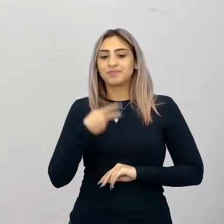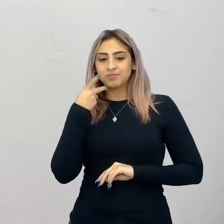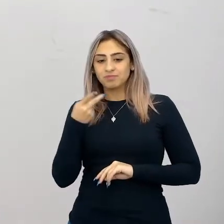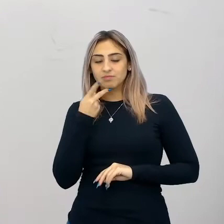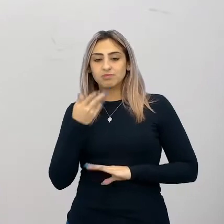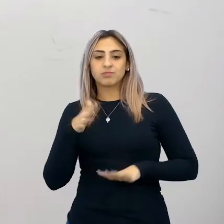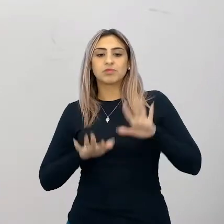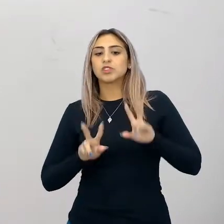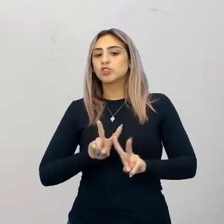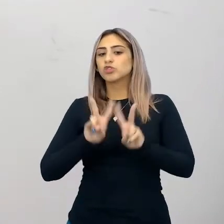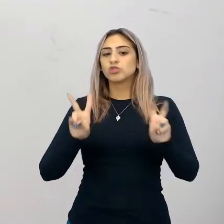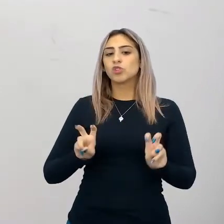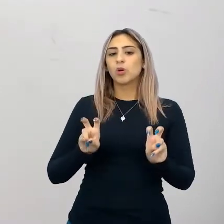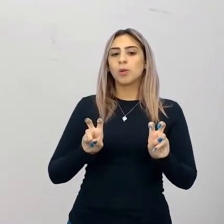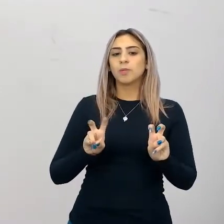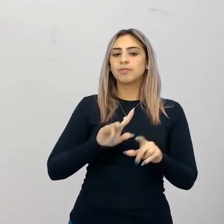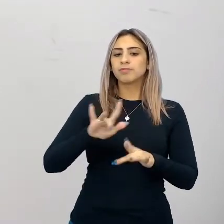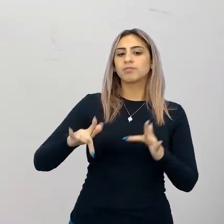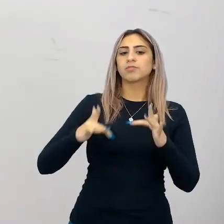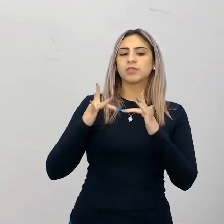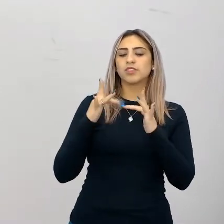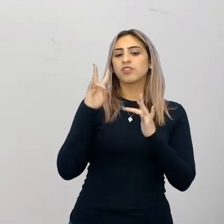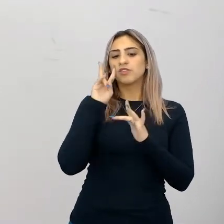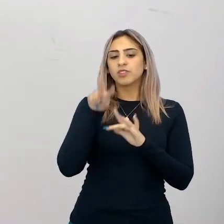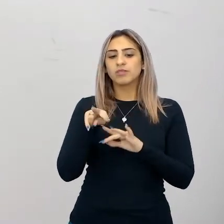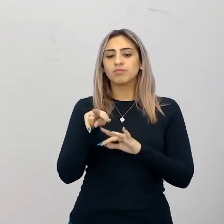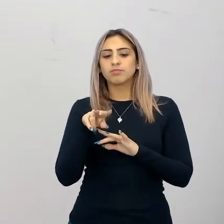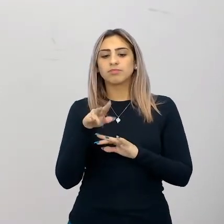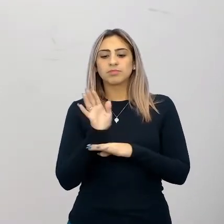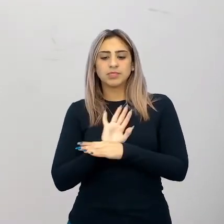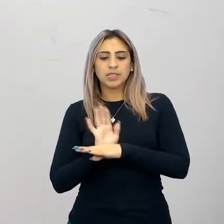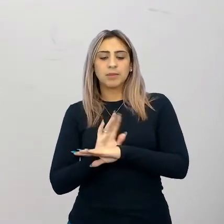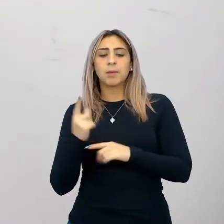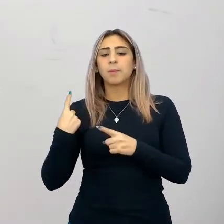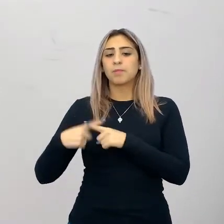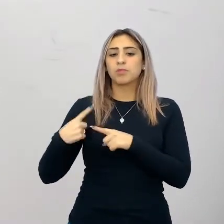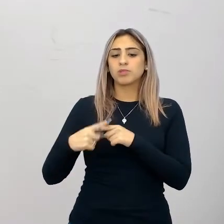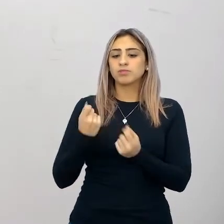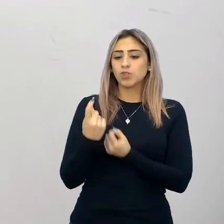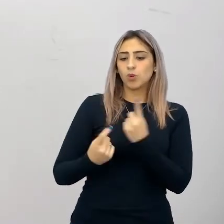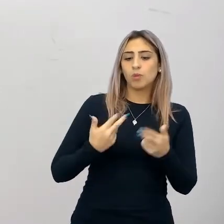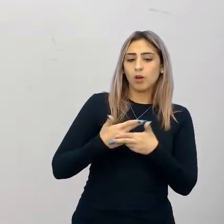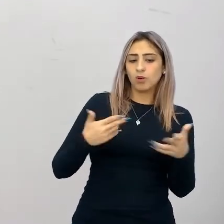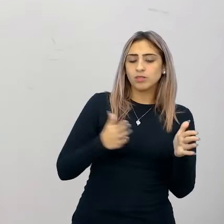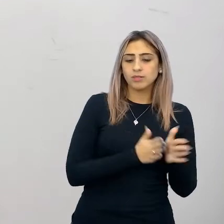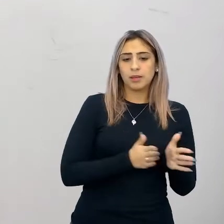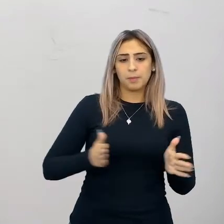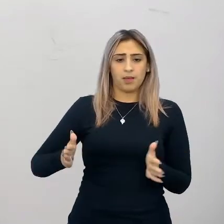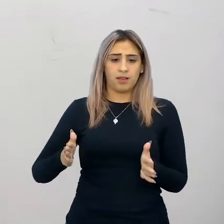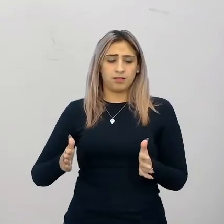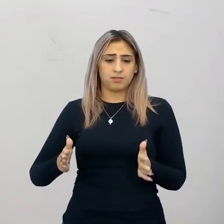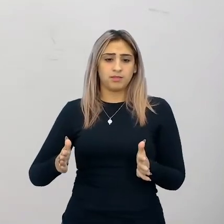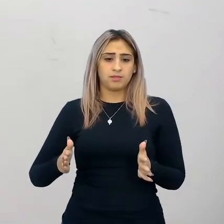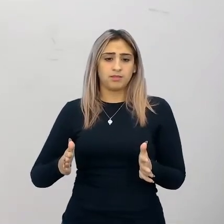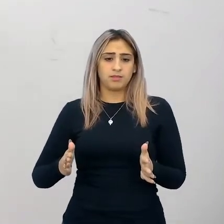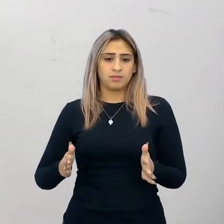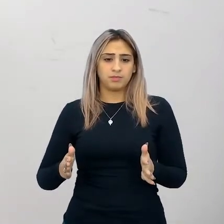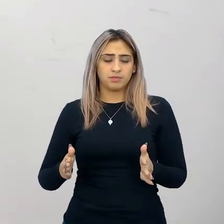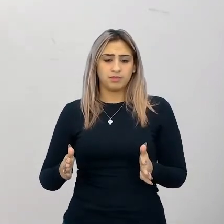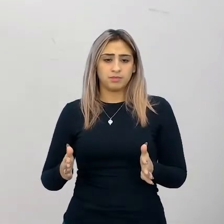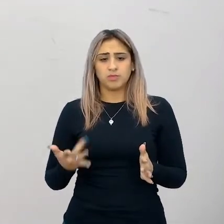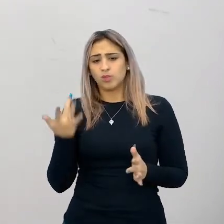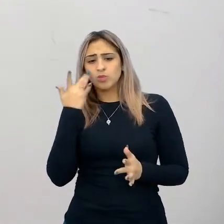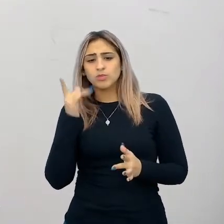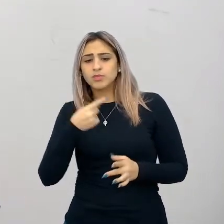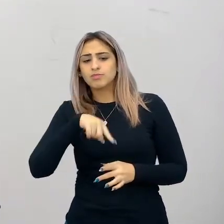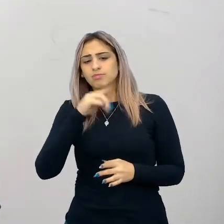sobre a... É legal você ver uma mostra de cinema, porque tem alguns filmes que só passam em mostra, é difícil você achar depois. Esse do Racionais MCs você